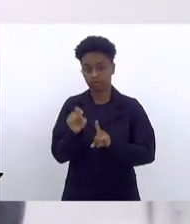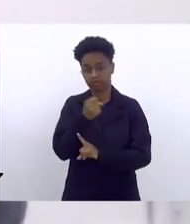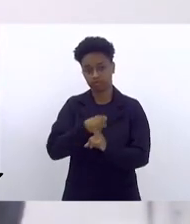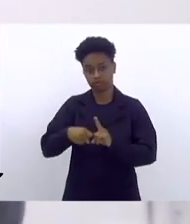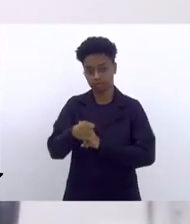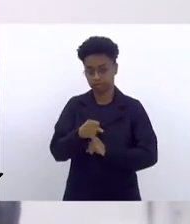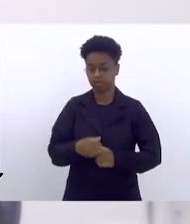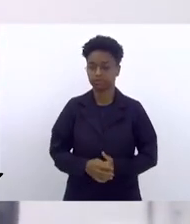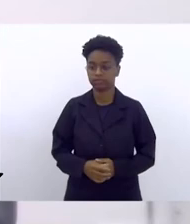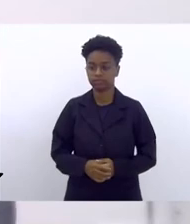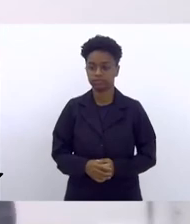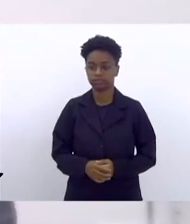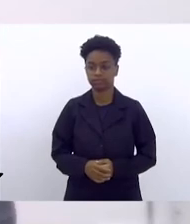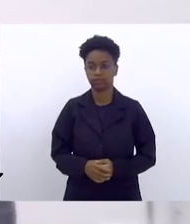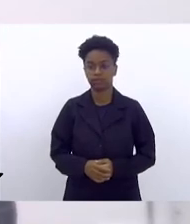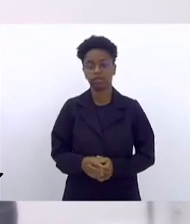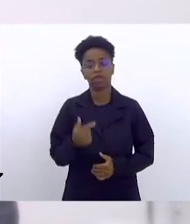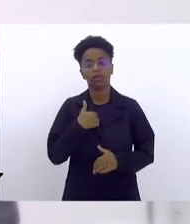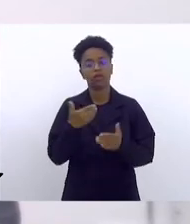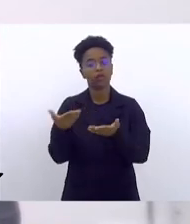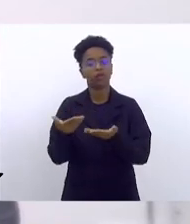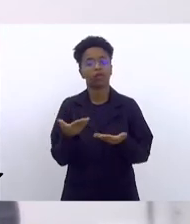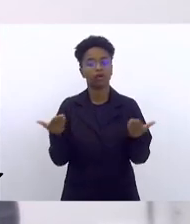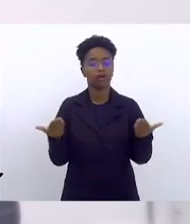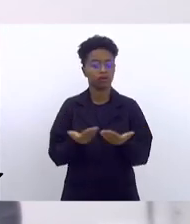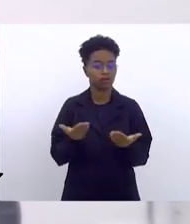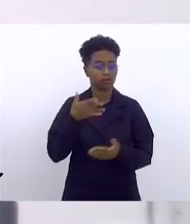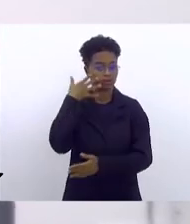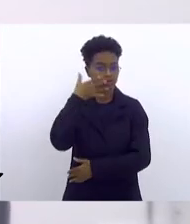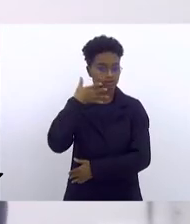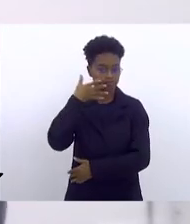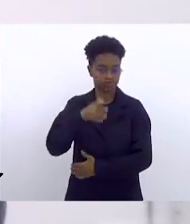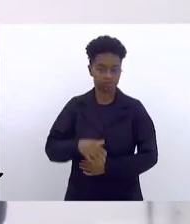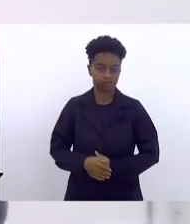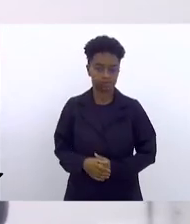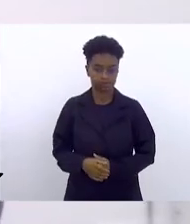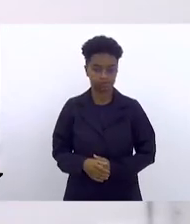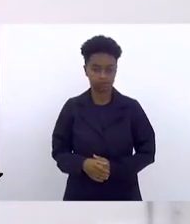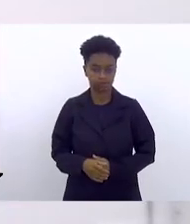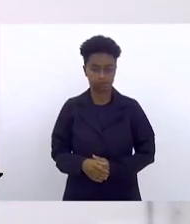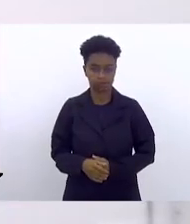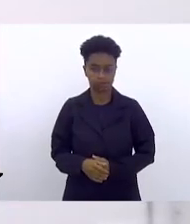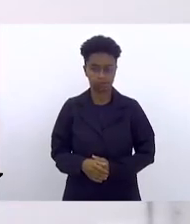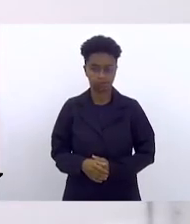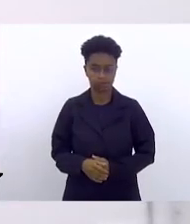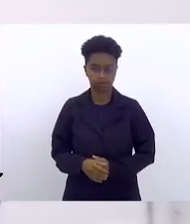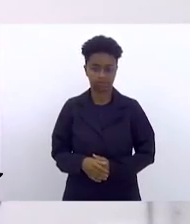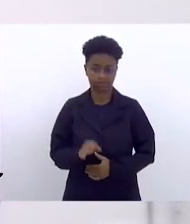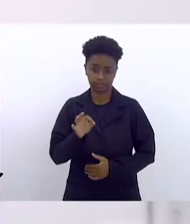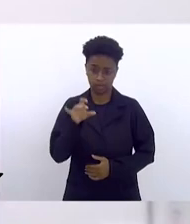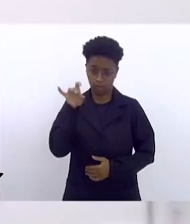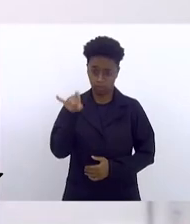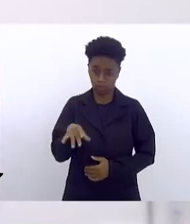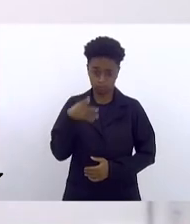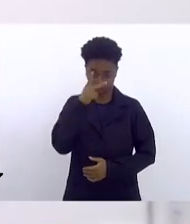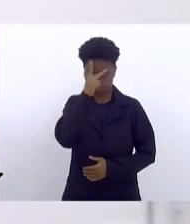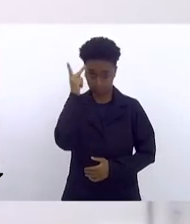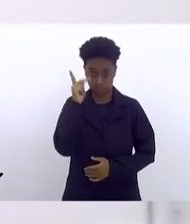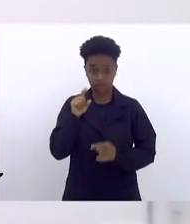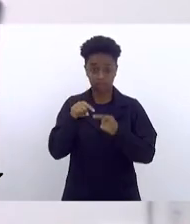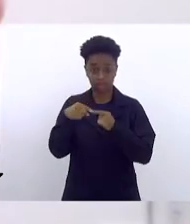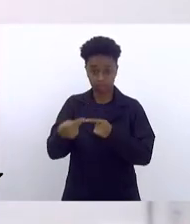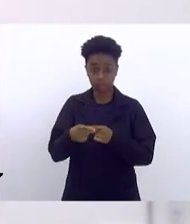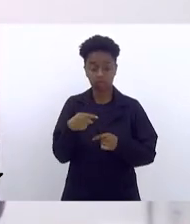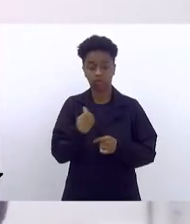agora eu queria chamar para fazer uso da palavra que seria o último palestrante e depois vão